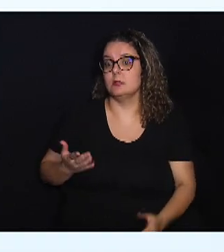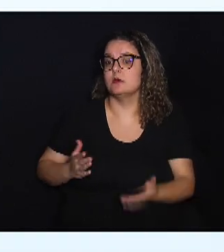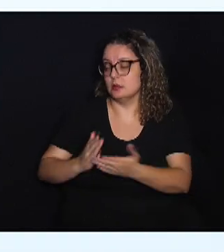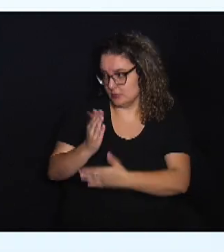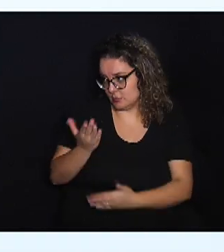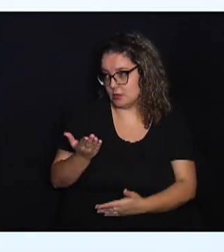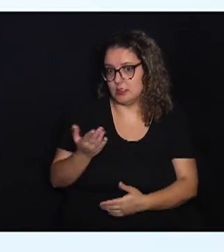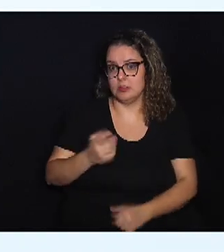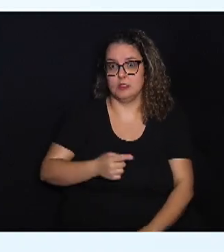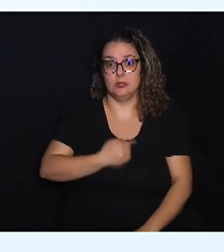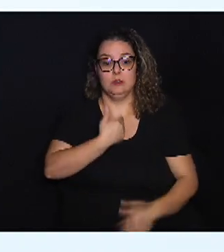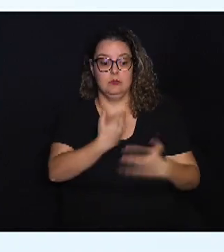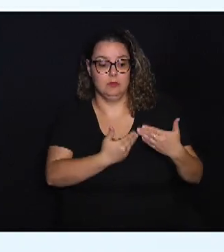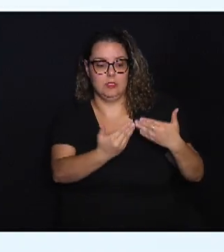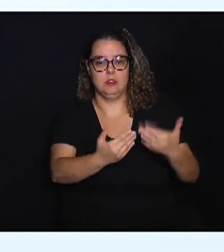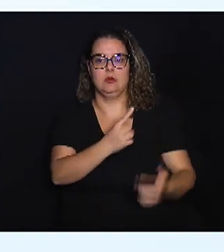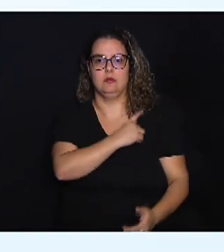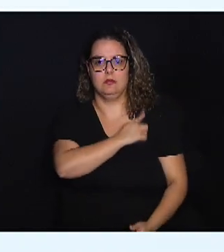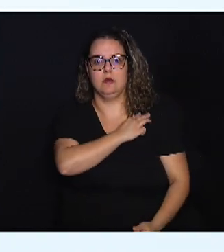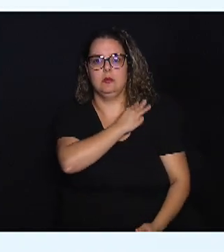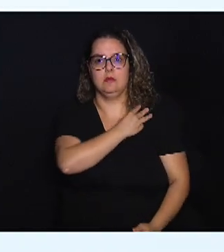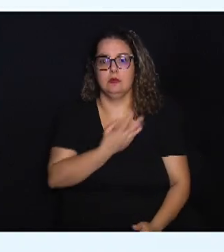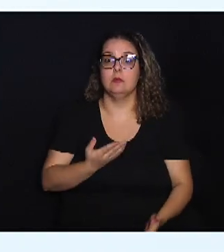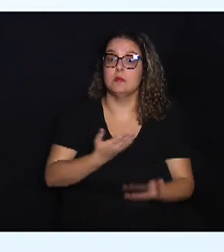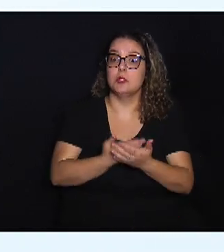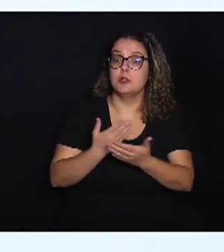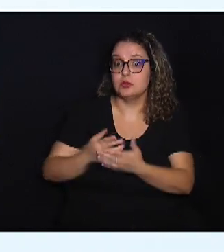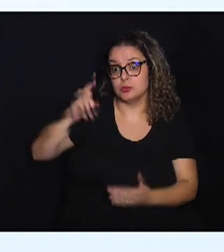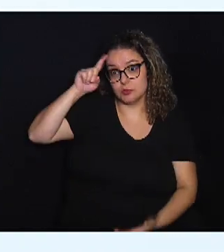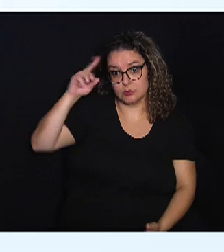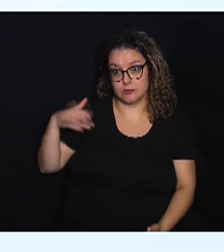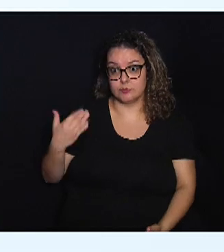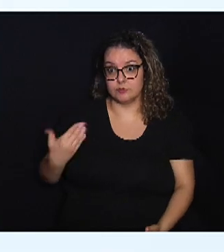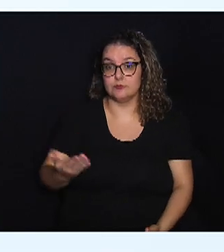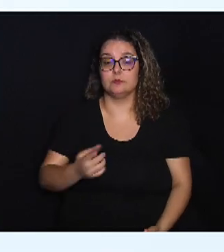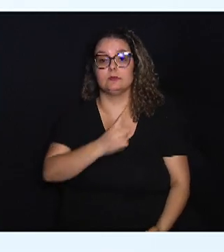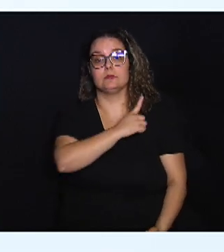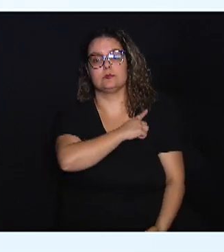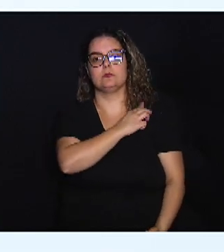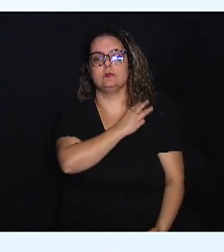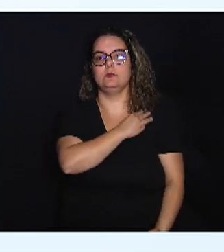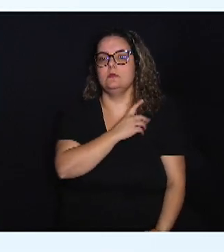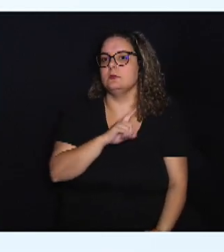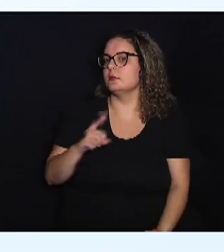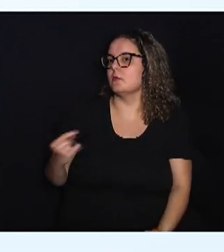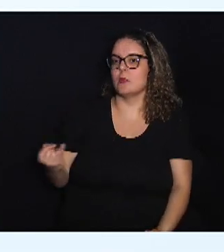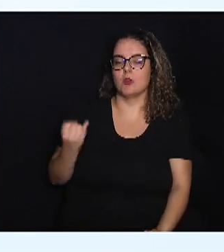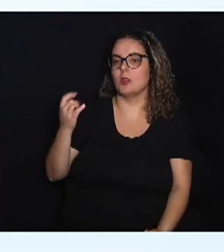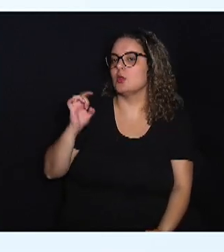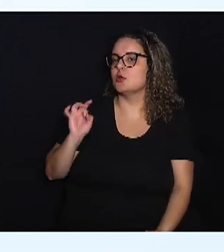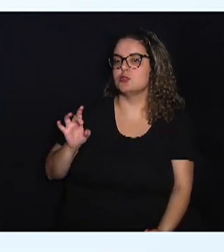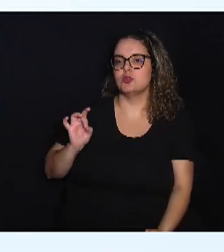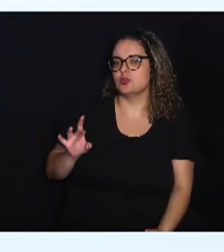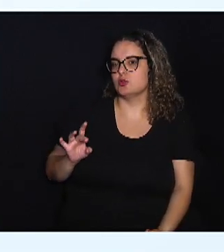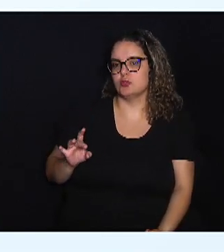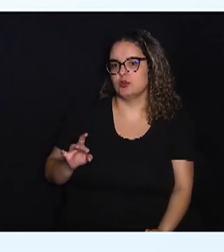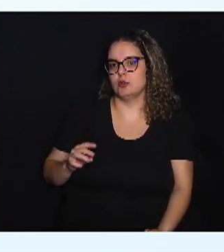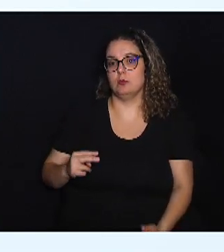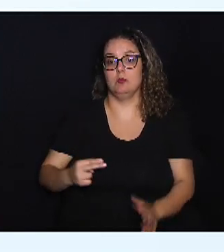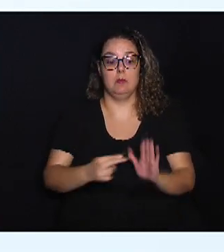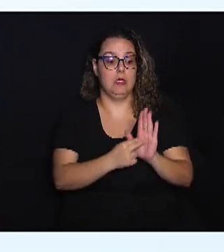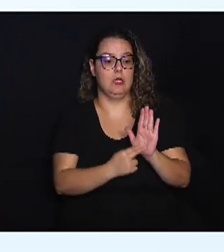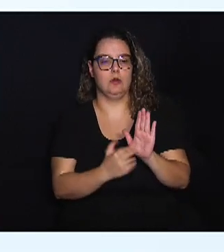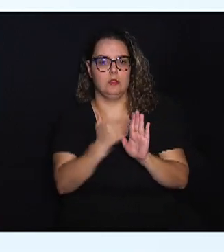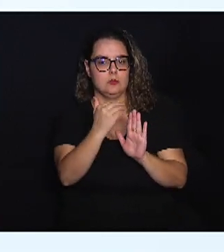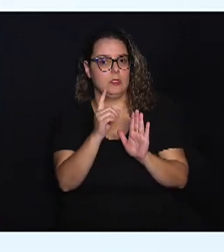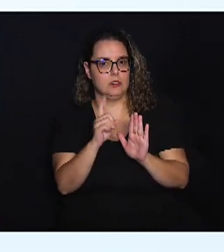de séries. Só que o estudo e a rotina de estudo no ensino médio não é importante apenas para a sua nota subir, é